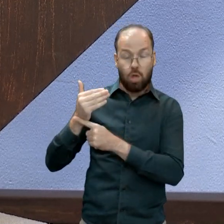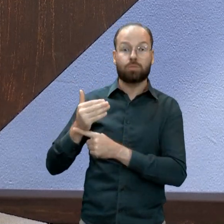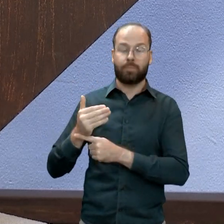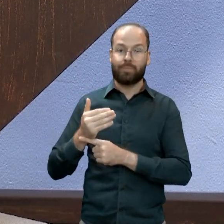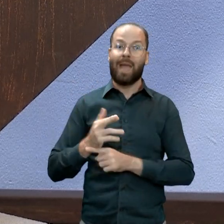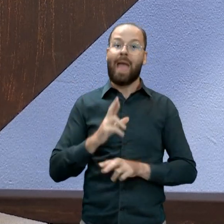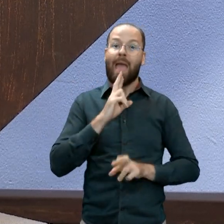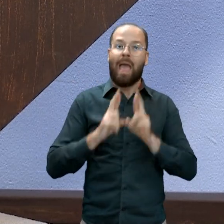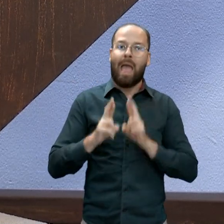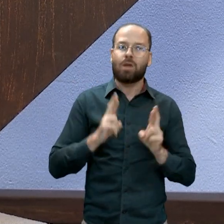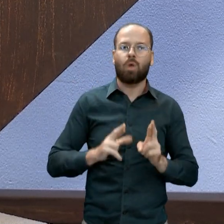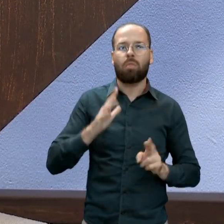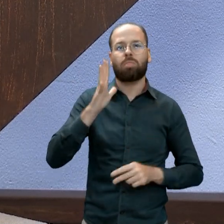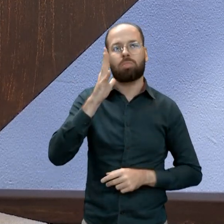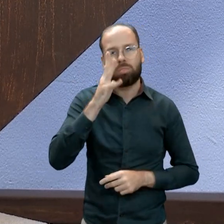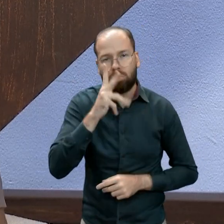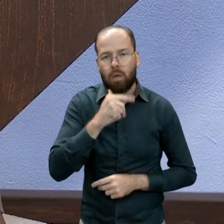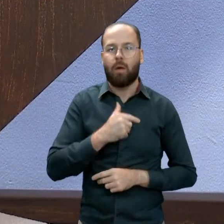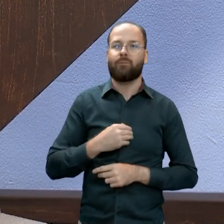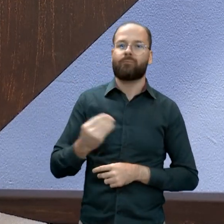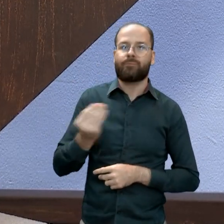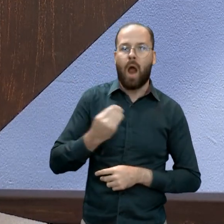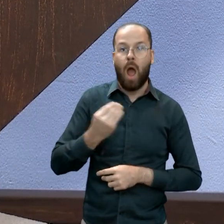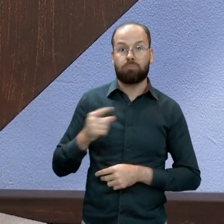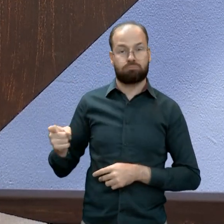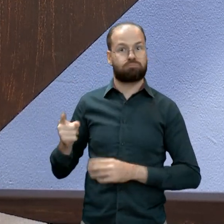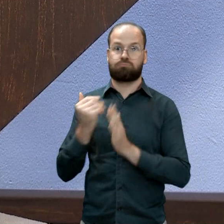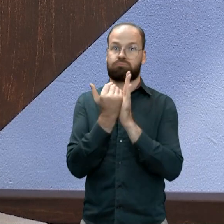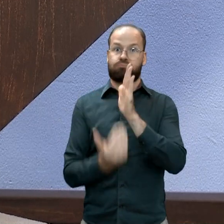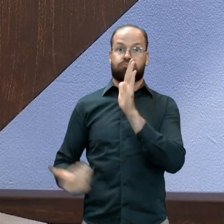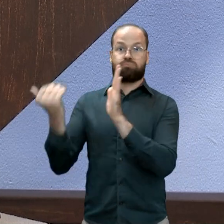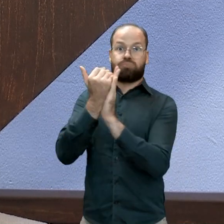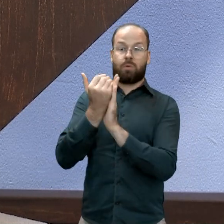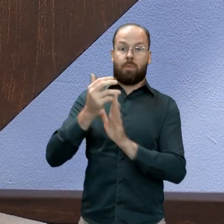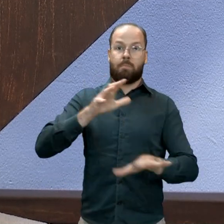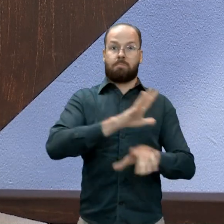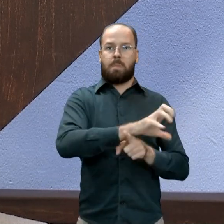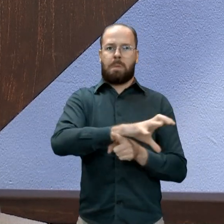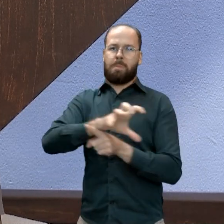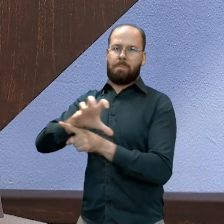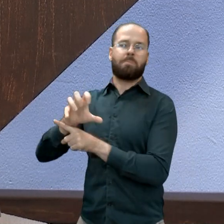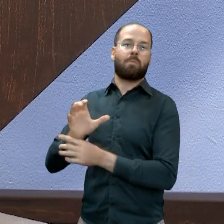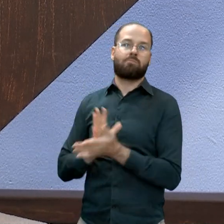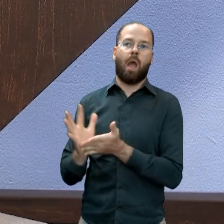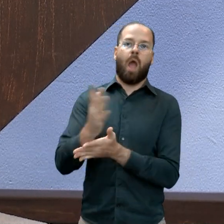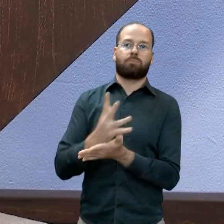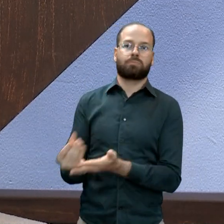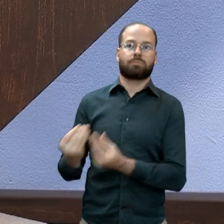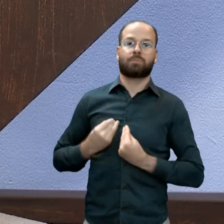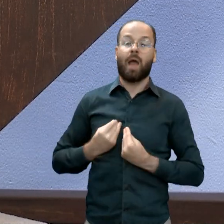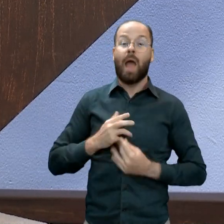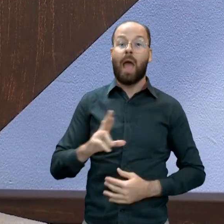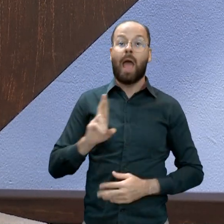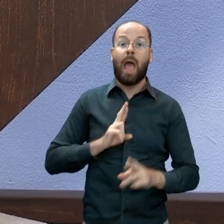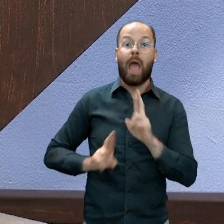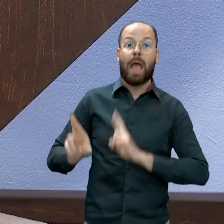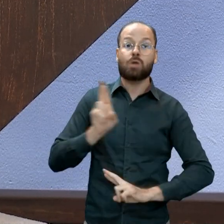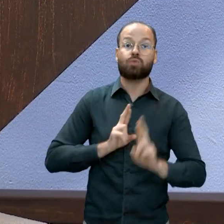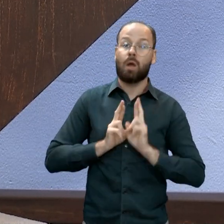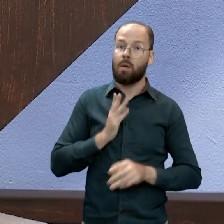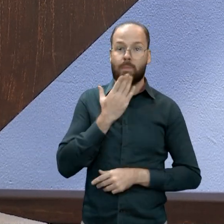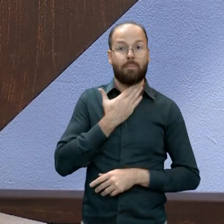ou aquilo que eu demoraria um mês para ter acesso, eu vou ter em tempo real. É mais para tentar você ter um resultado melhor mesmo.